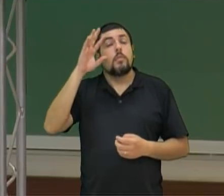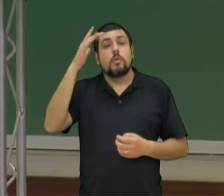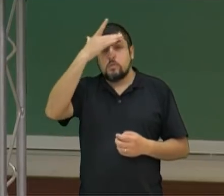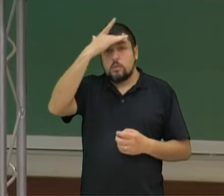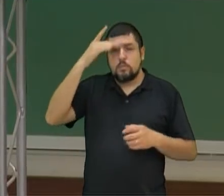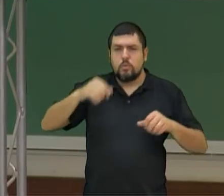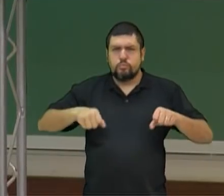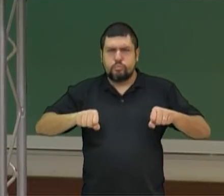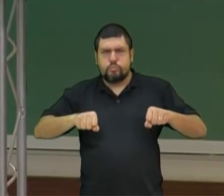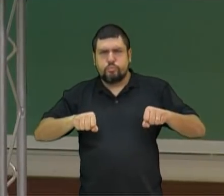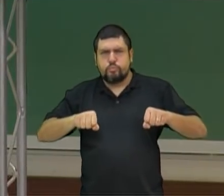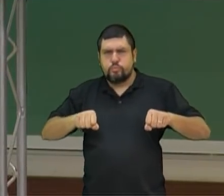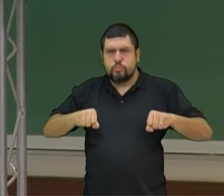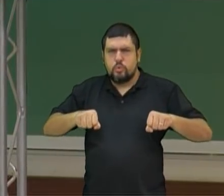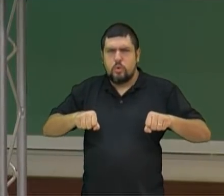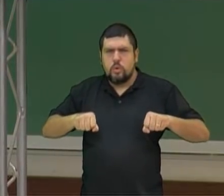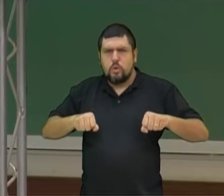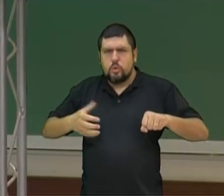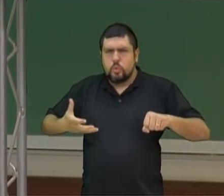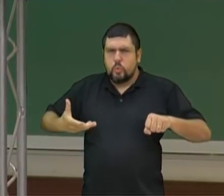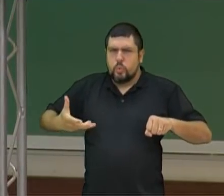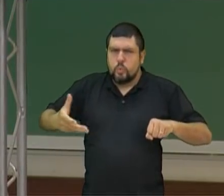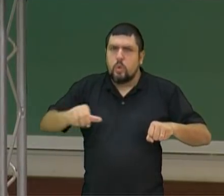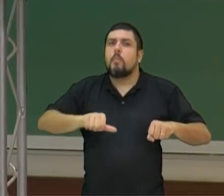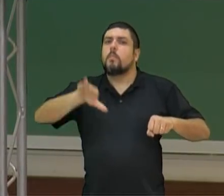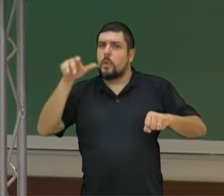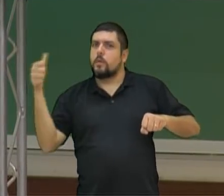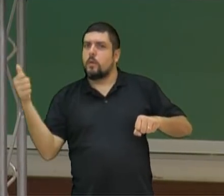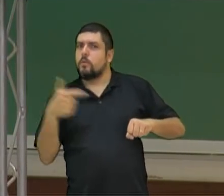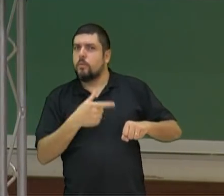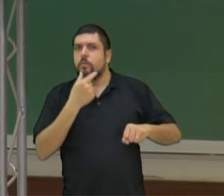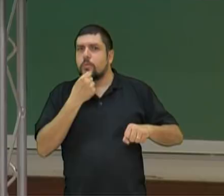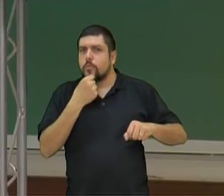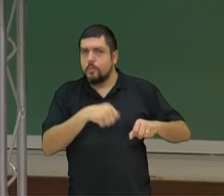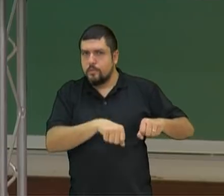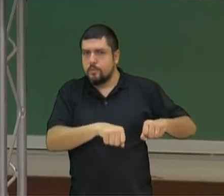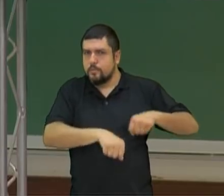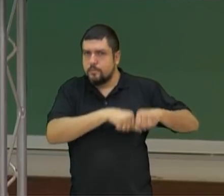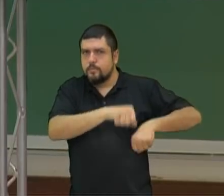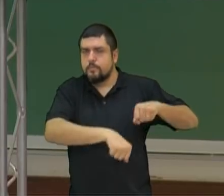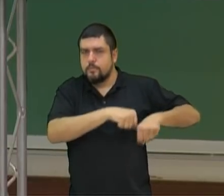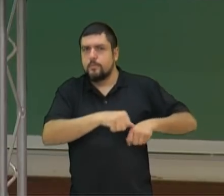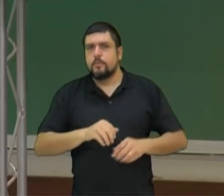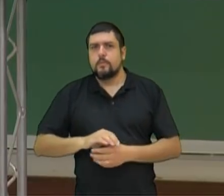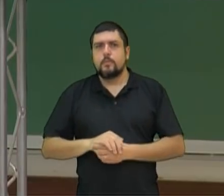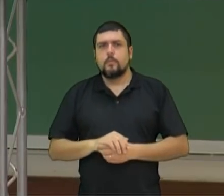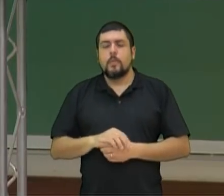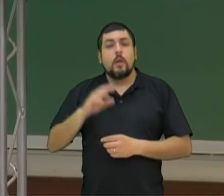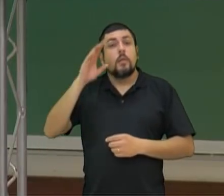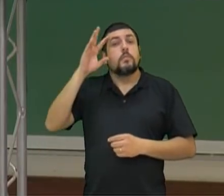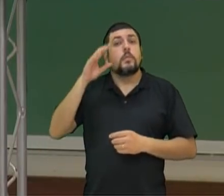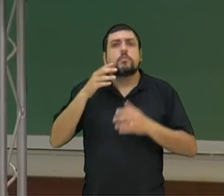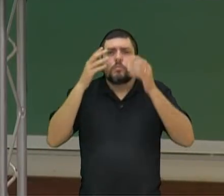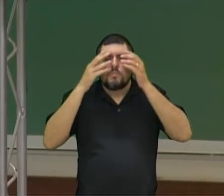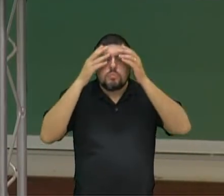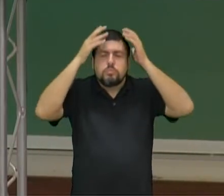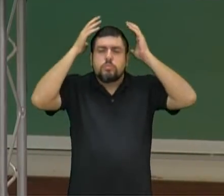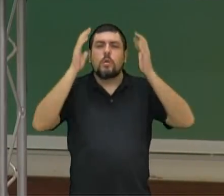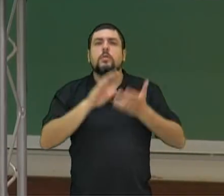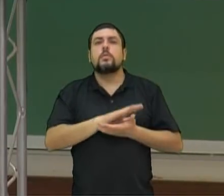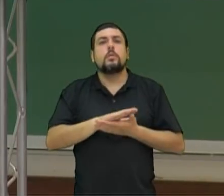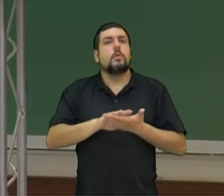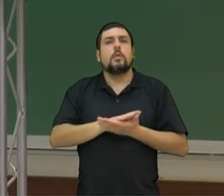a velocidade é maior que do menino da bicicleta. Já pensou essa pessoa não utilizando o capacete e